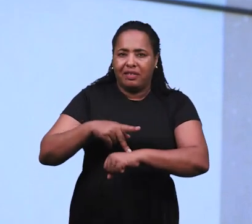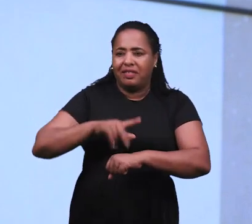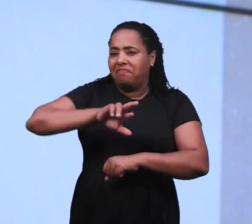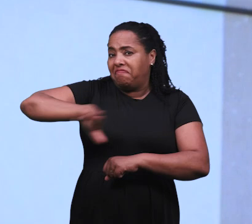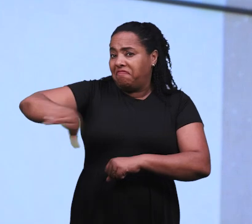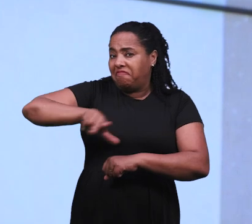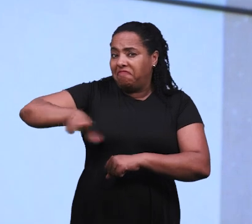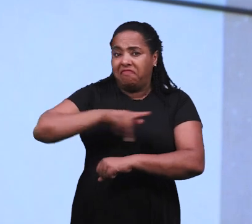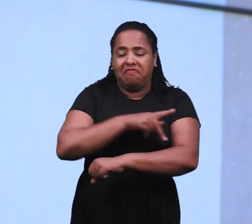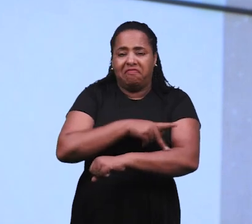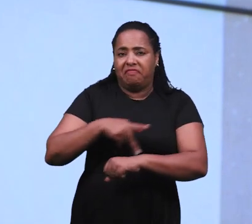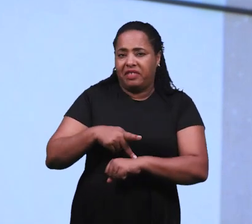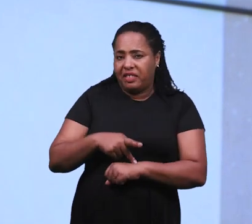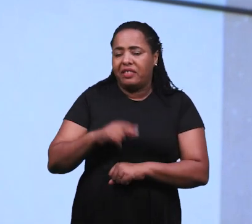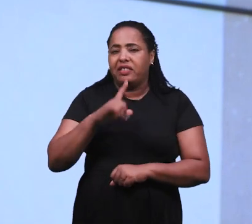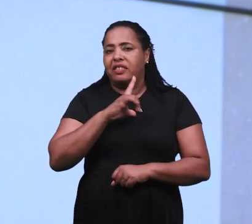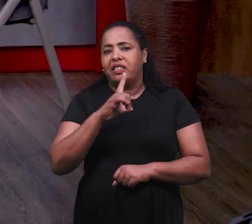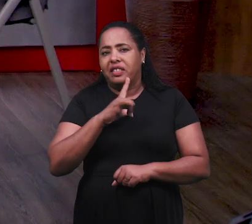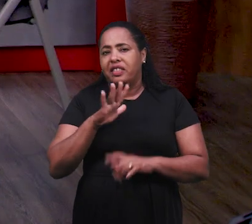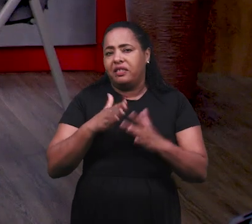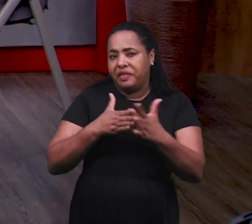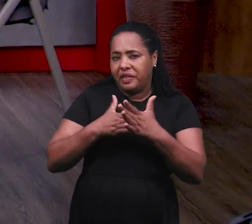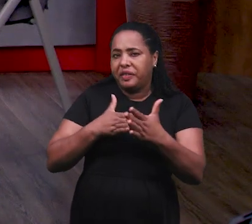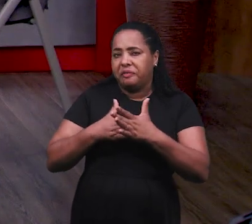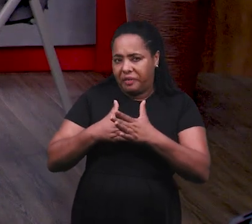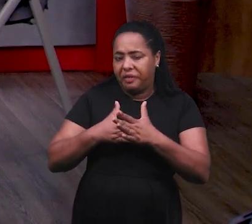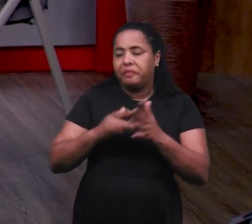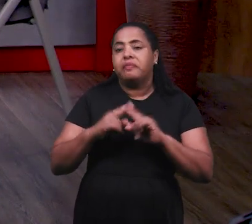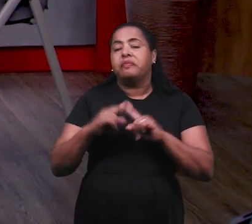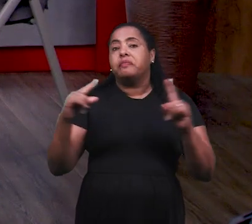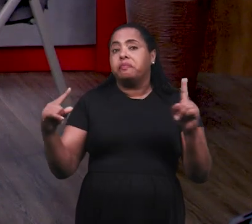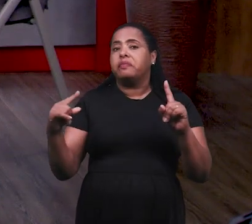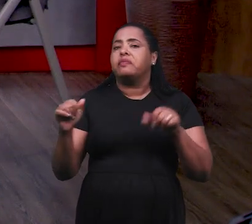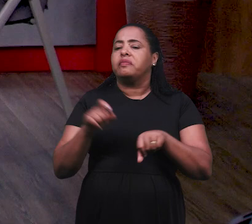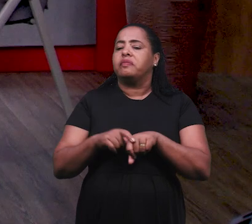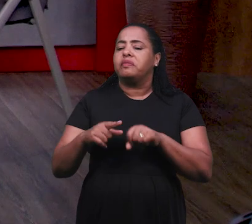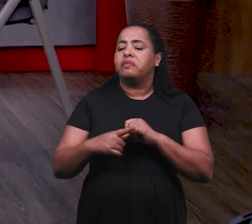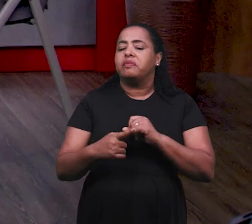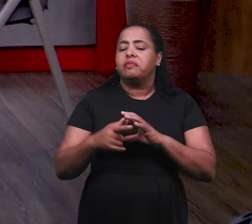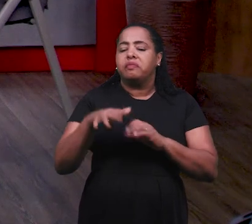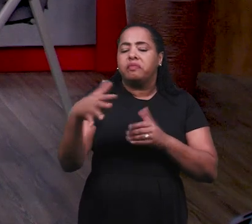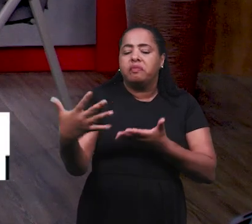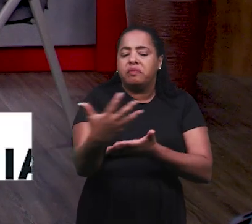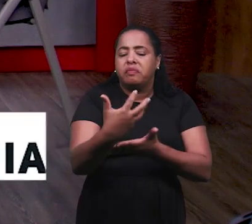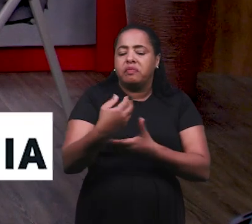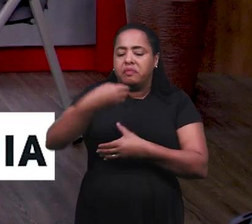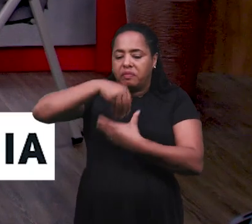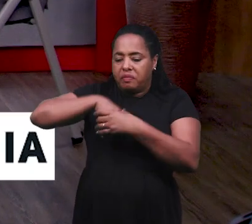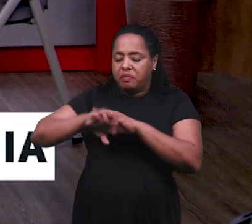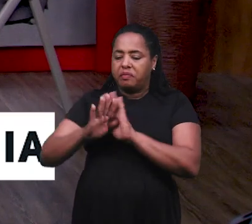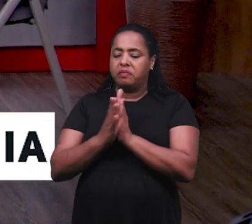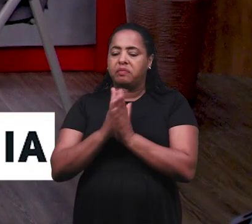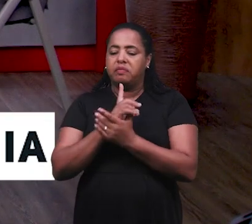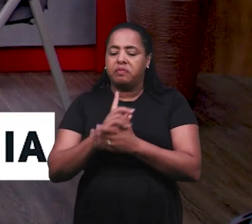era pedagógico, né? Teve a sua limitação. Mas quando nós trouxemos para a palavra, aí o